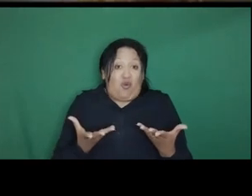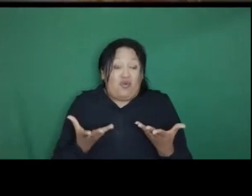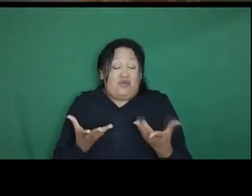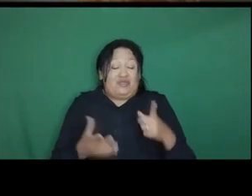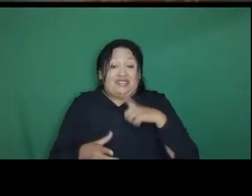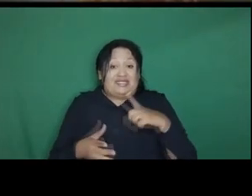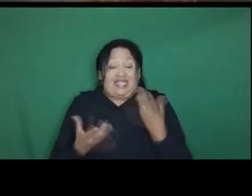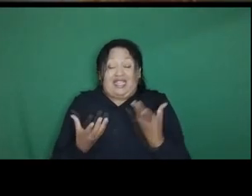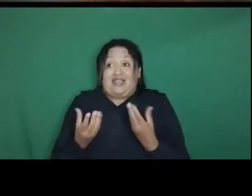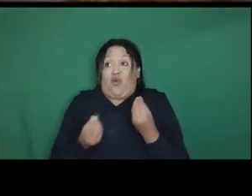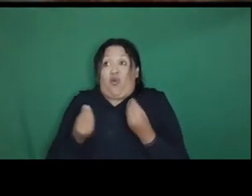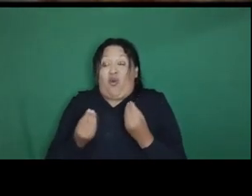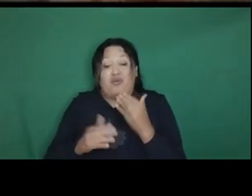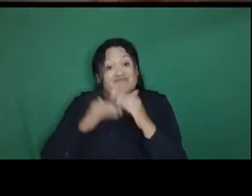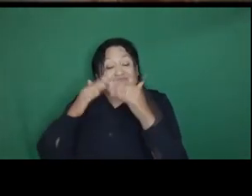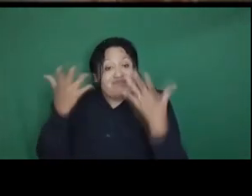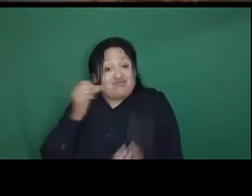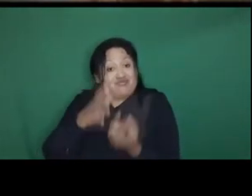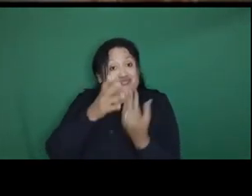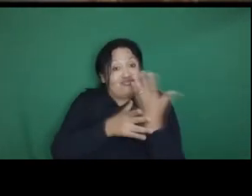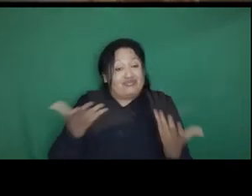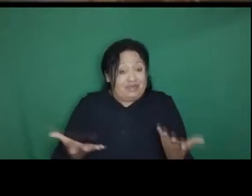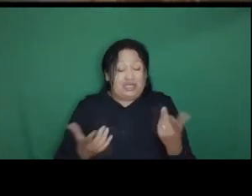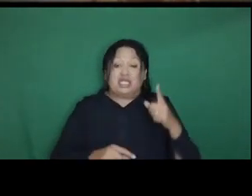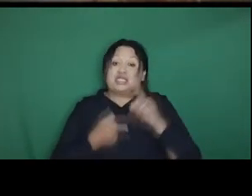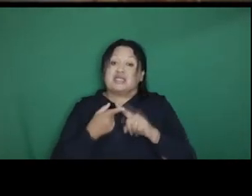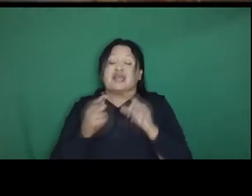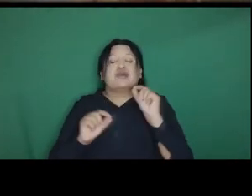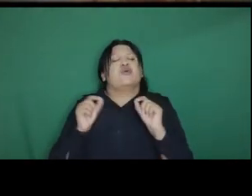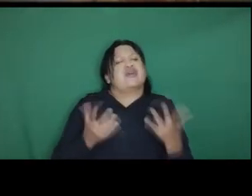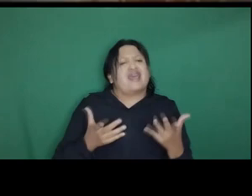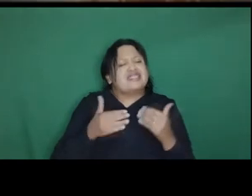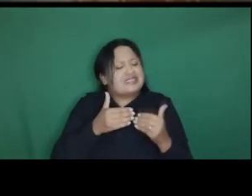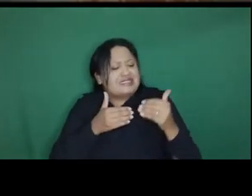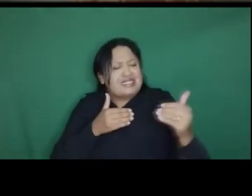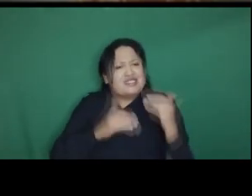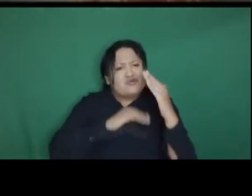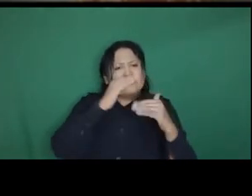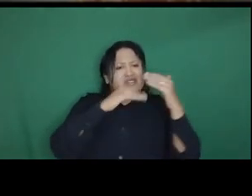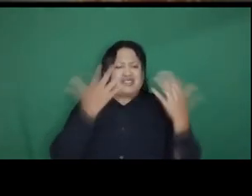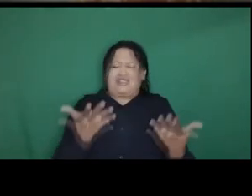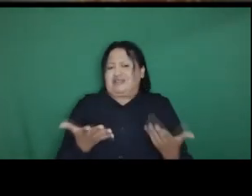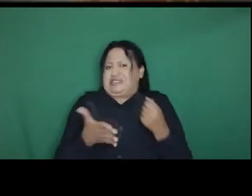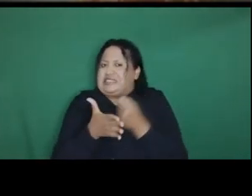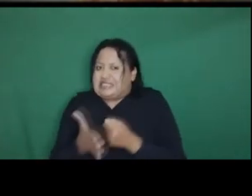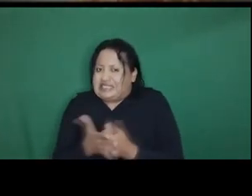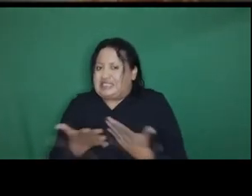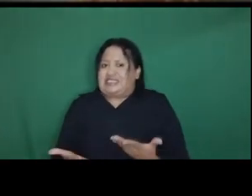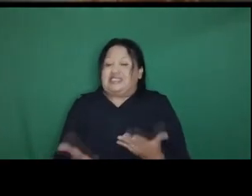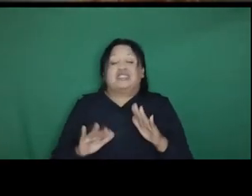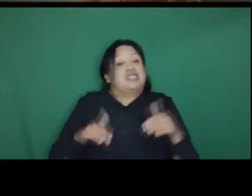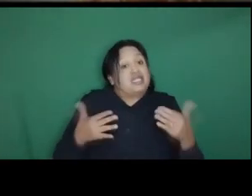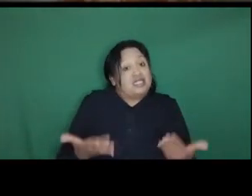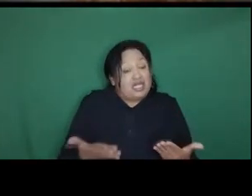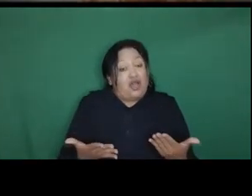seguir né nesse processo de alienação tá então essa ser vamos lá seguindo mas ela tá aparecendo aí bem simpática